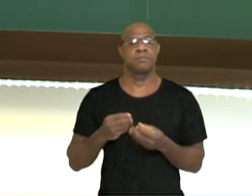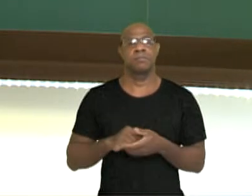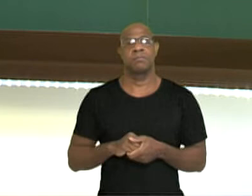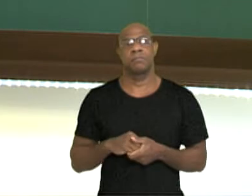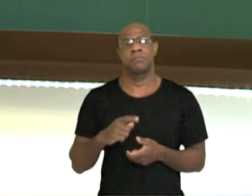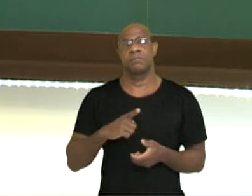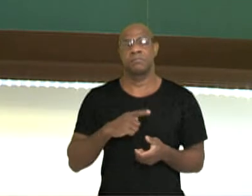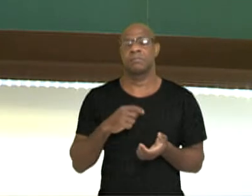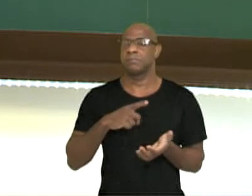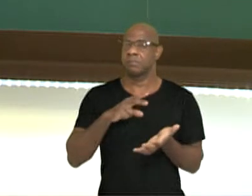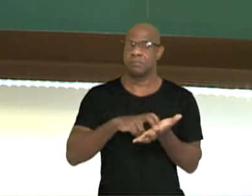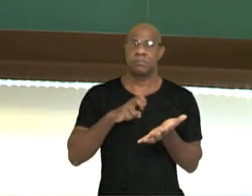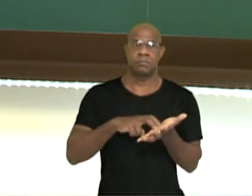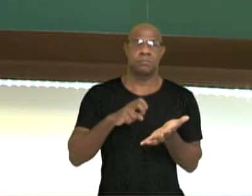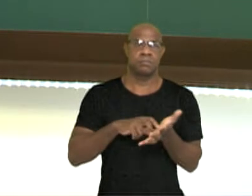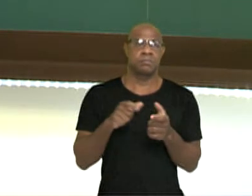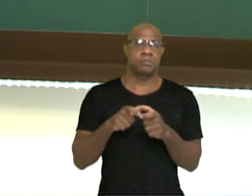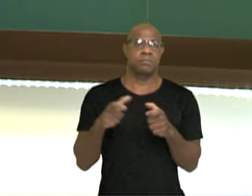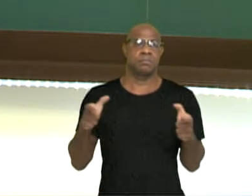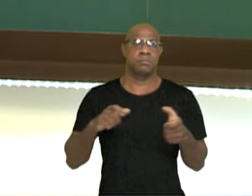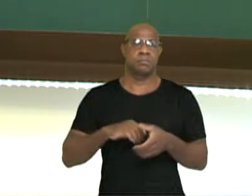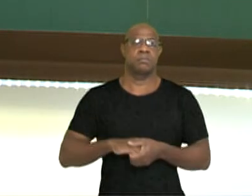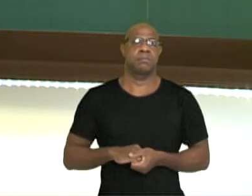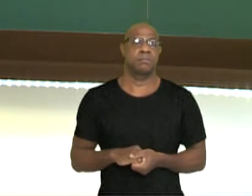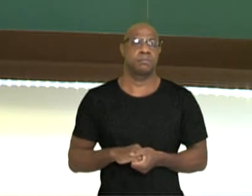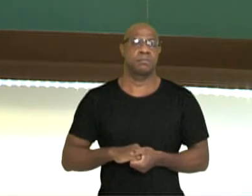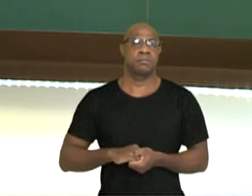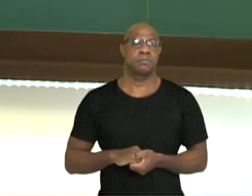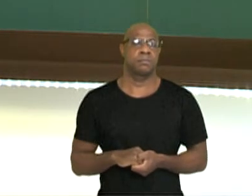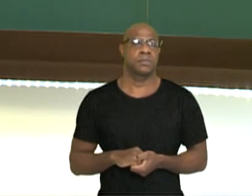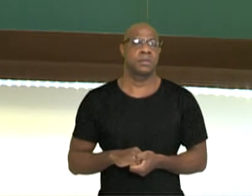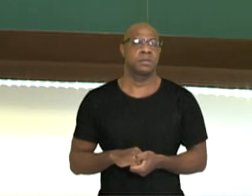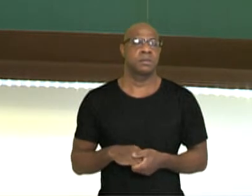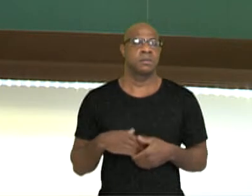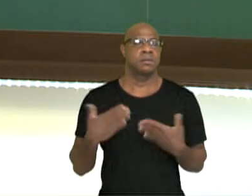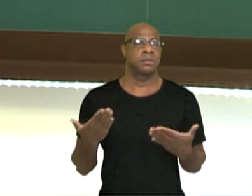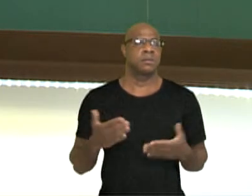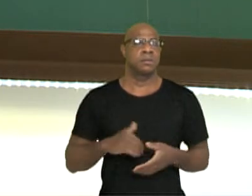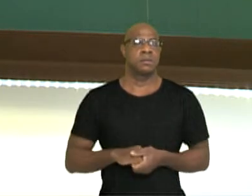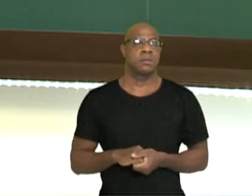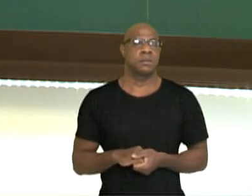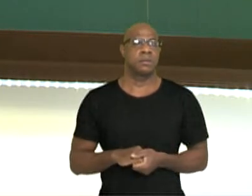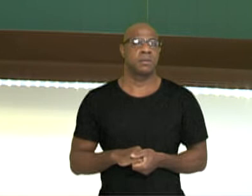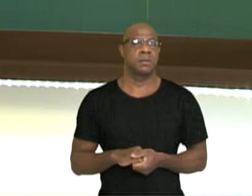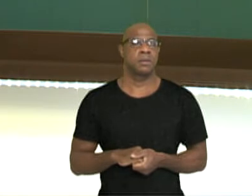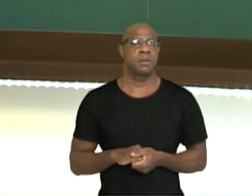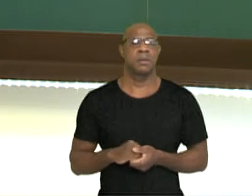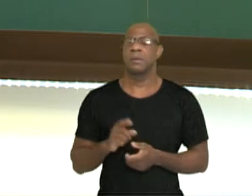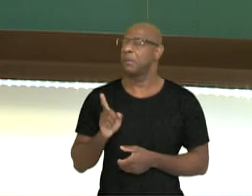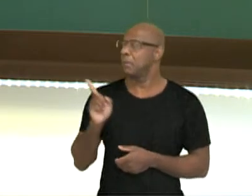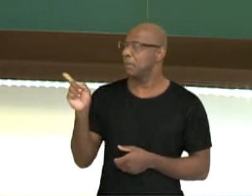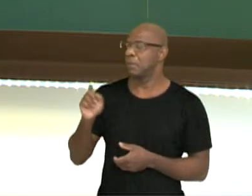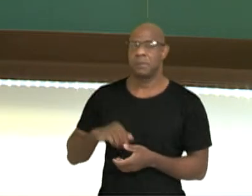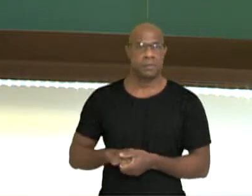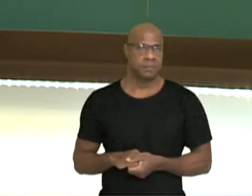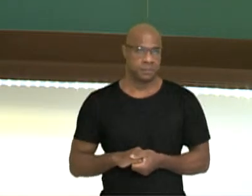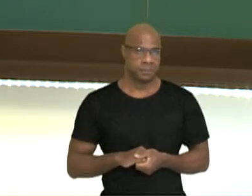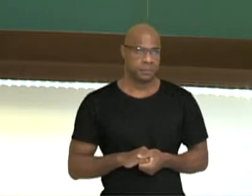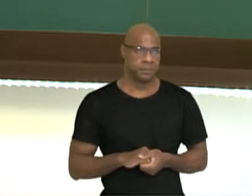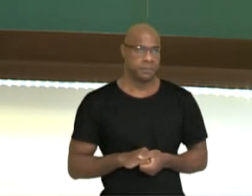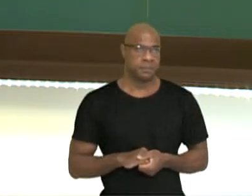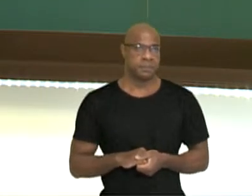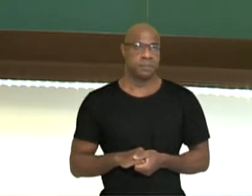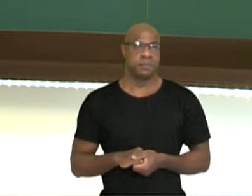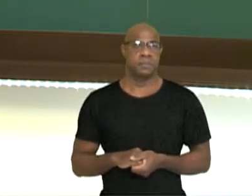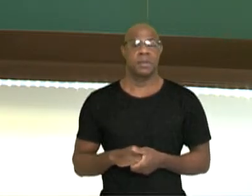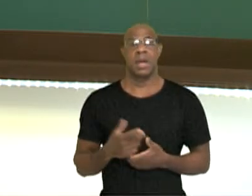adquirindo vocabulário. Ok? Então, fizemos aqui. Muito bem. Now it's your turn.